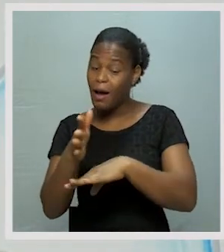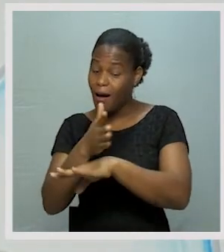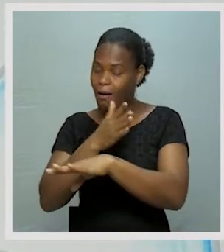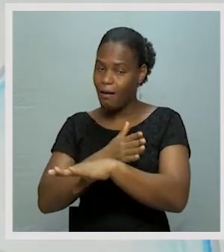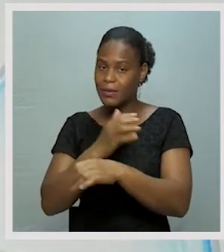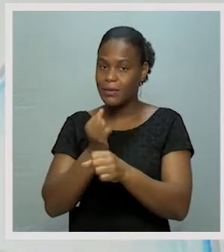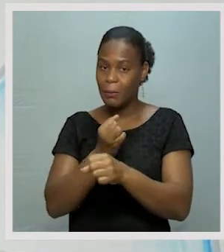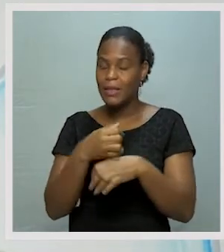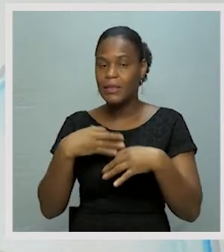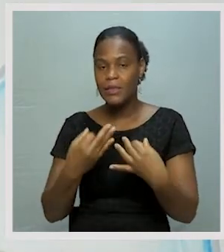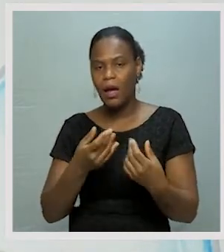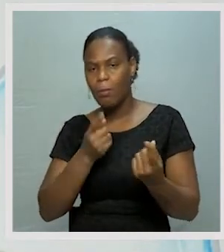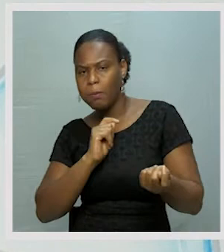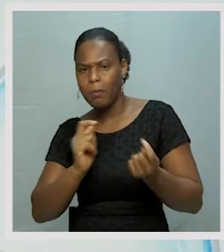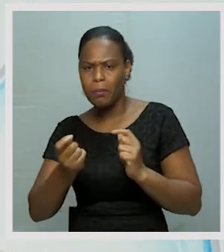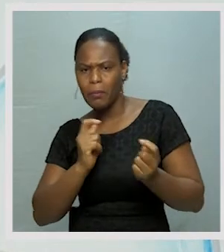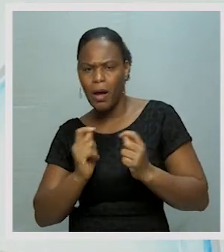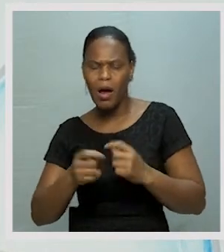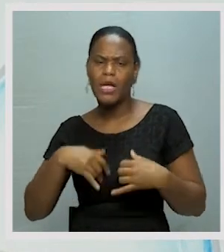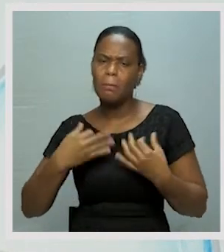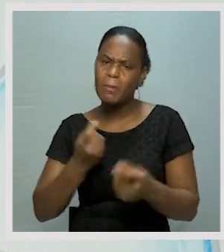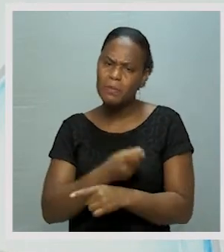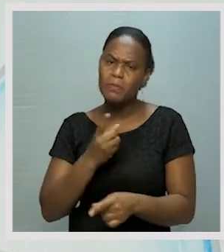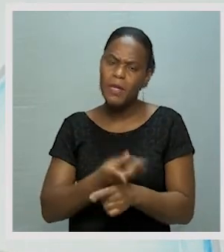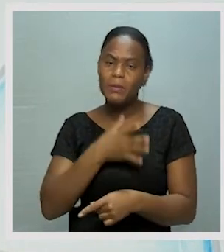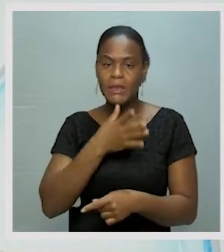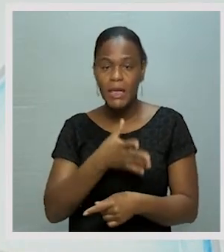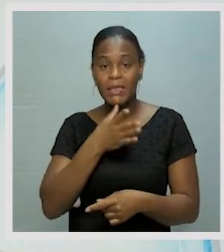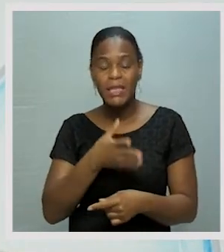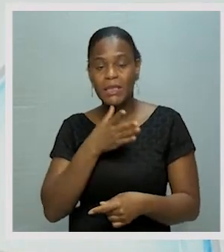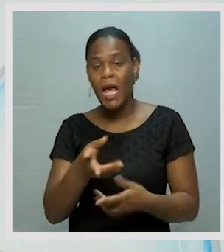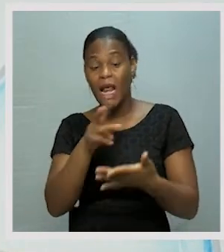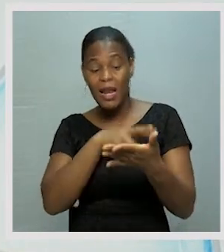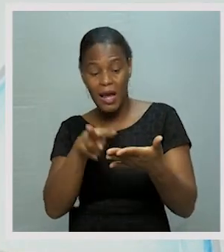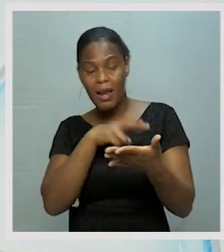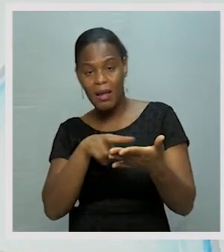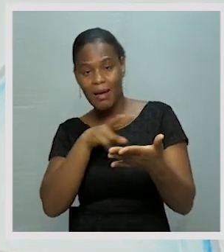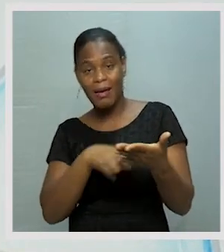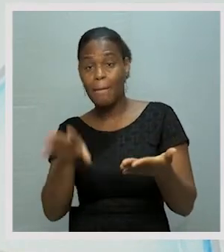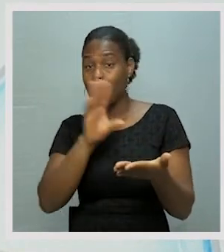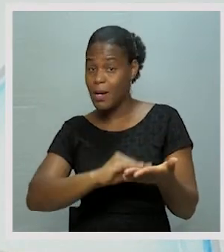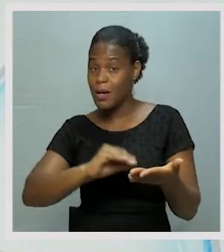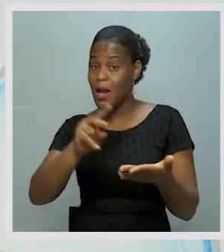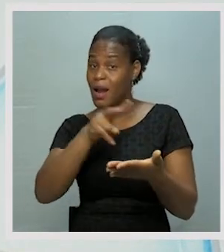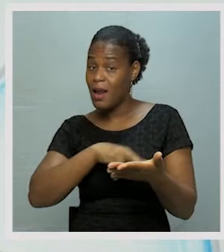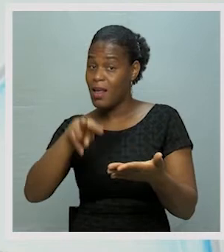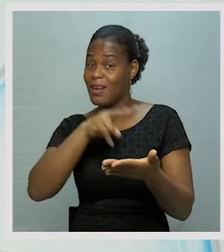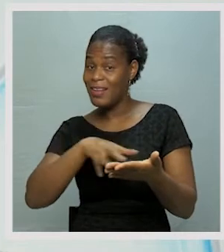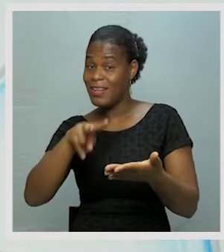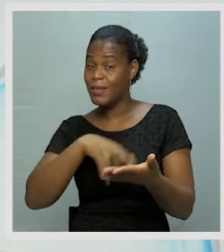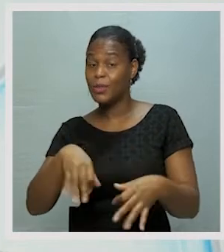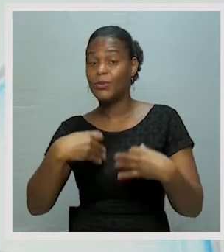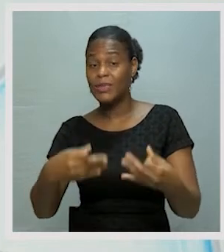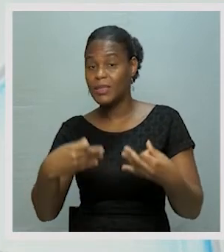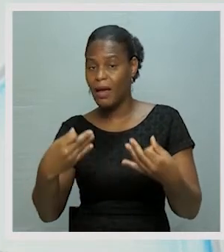bater na tecla ler mais. ler sempre,